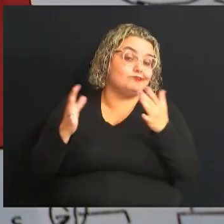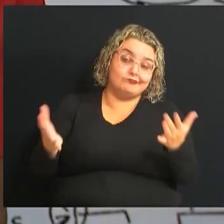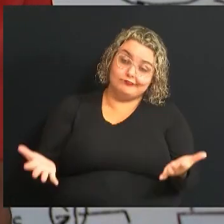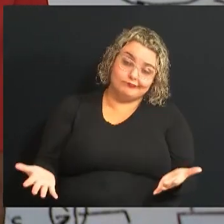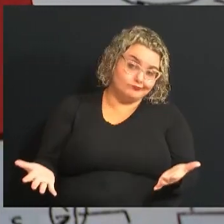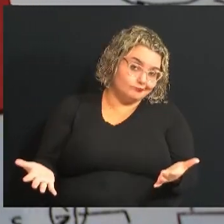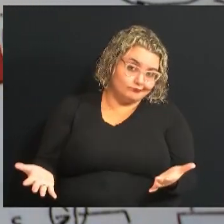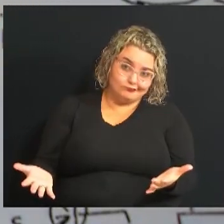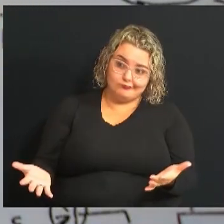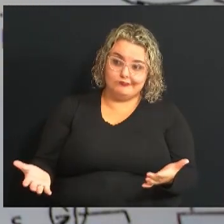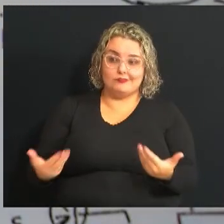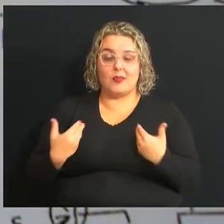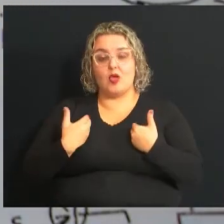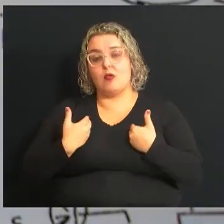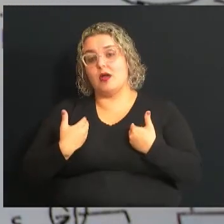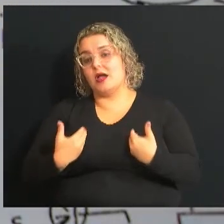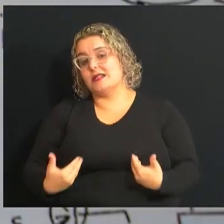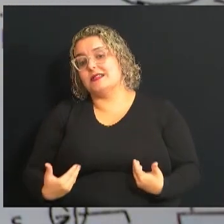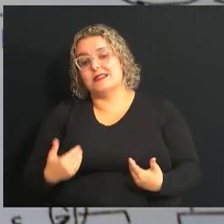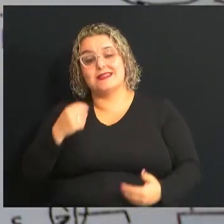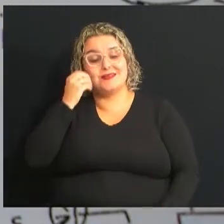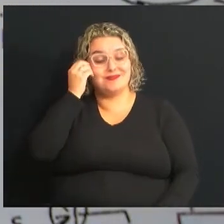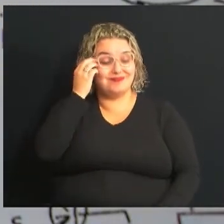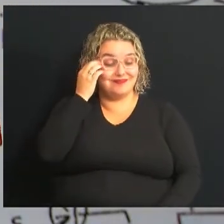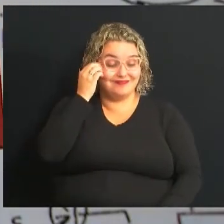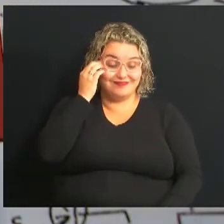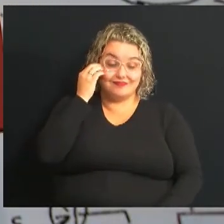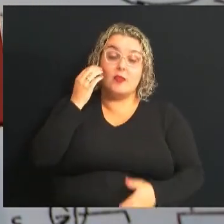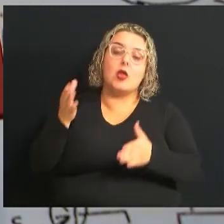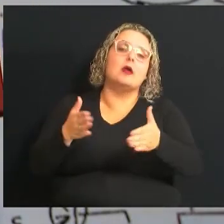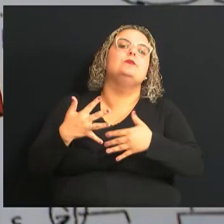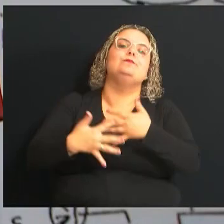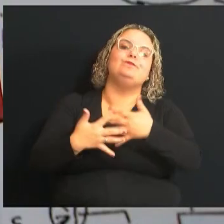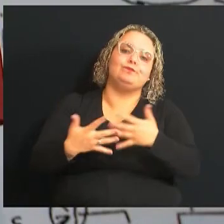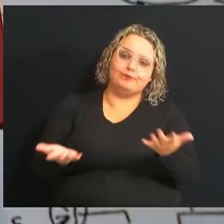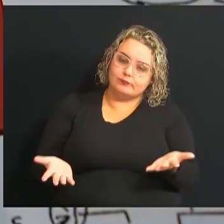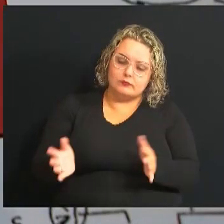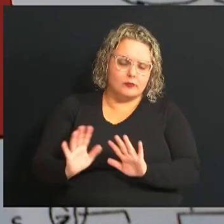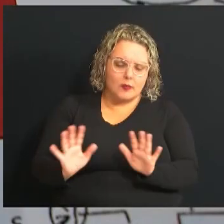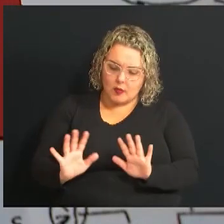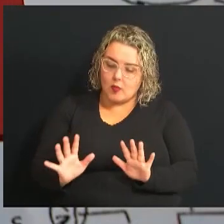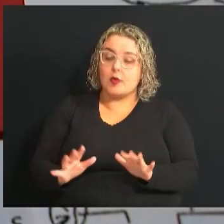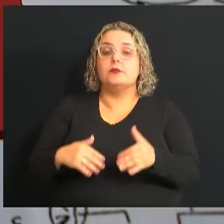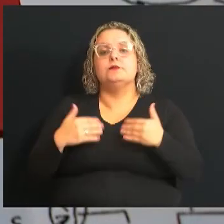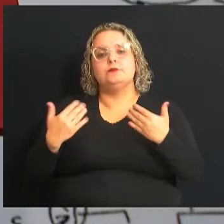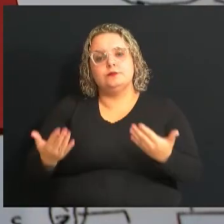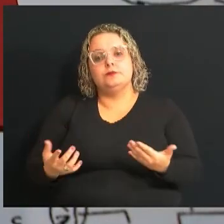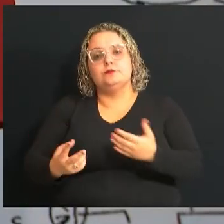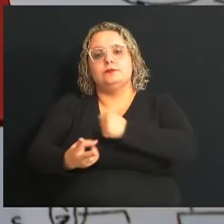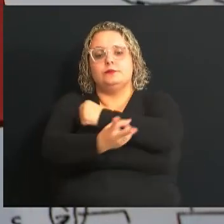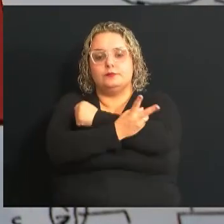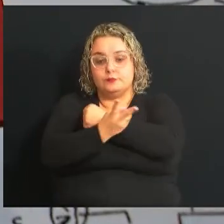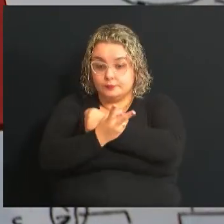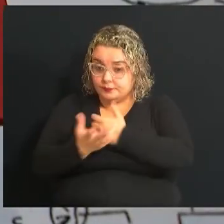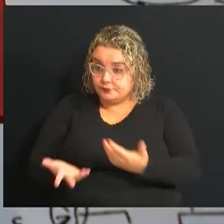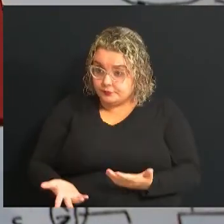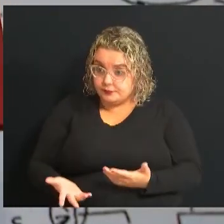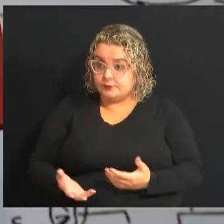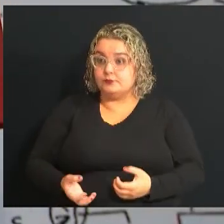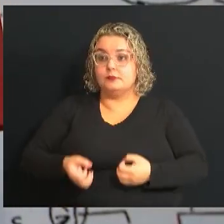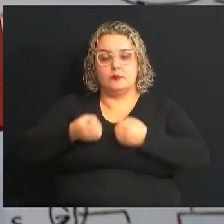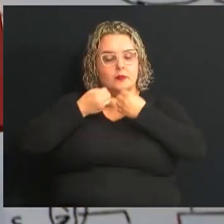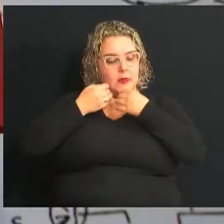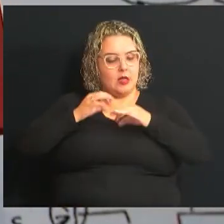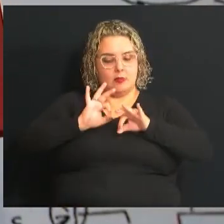deixar ali algum cansaço, alguma coisa, alguma situação atrapalhar? Não. Então, cuide de você para estar bem preparado